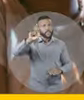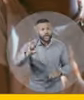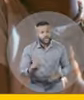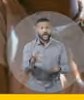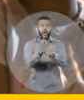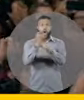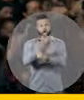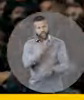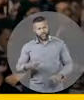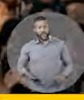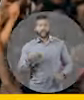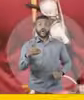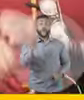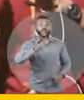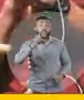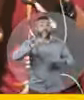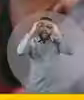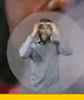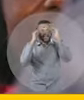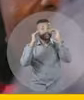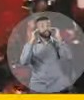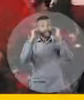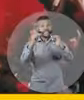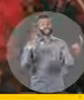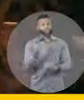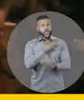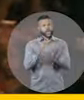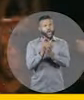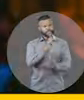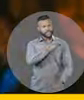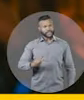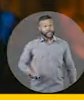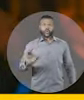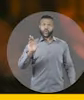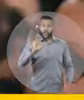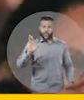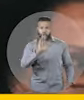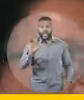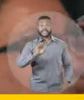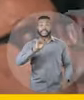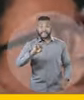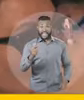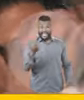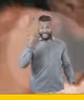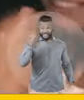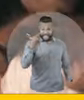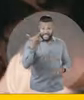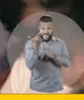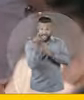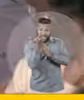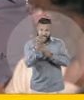Vai retomar a obra pública. A mulher vai ser respeitada. Somos o time do presidente Lula. Quando eles fizerem